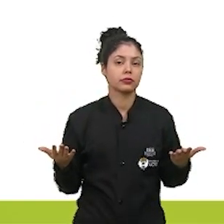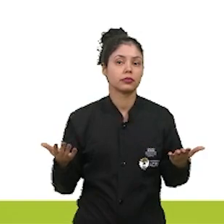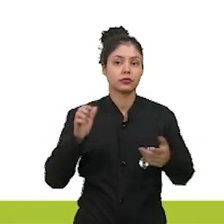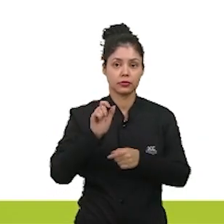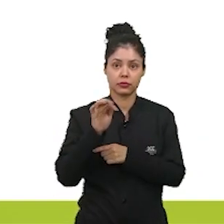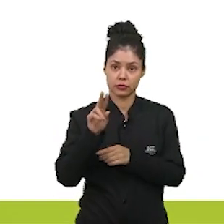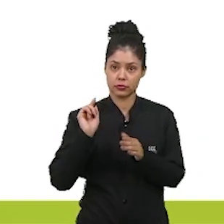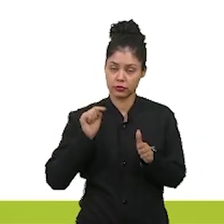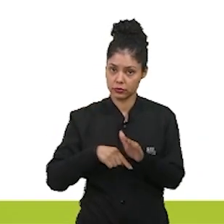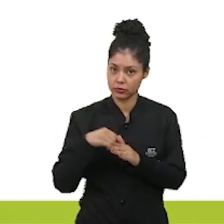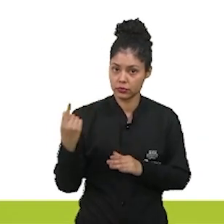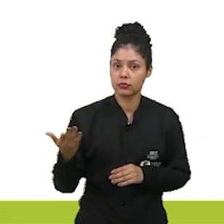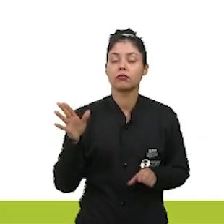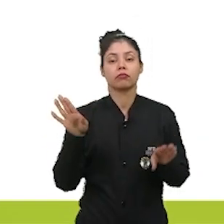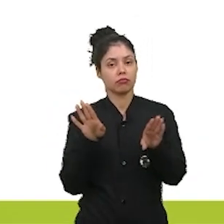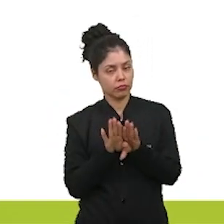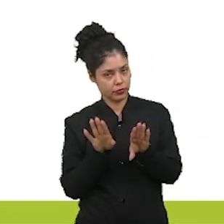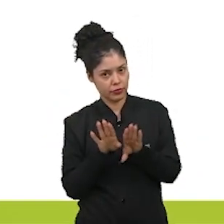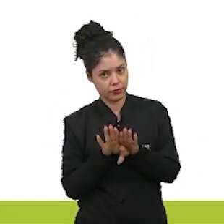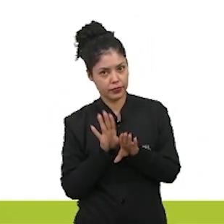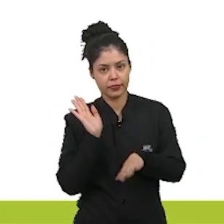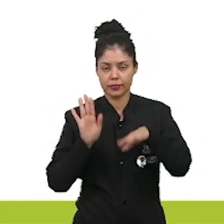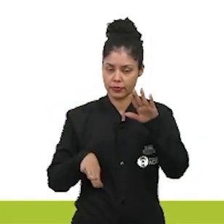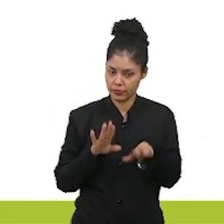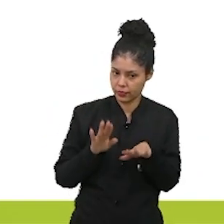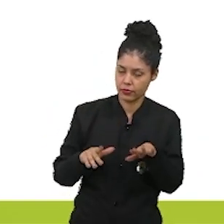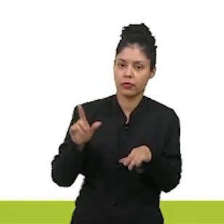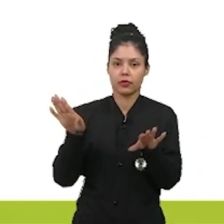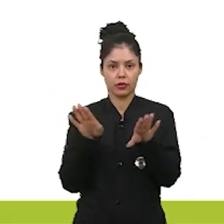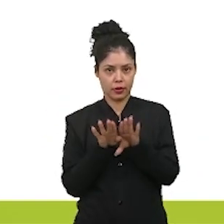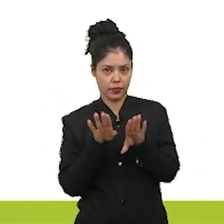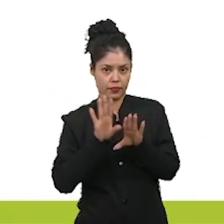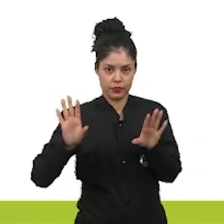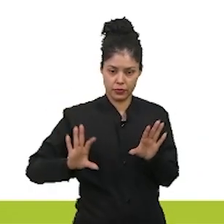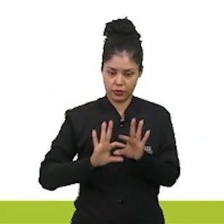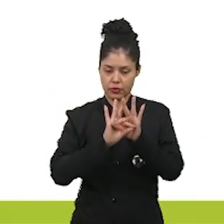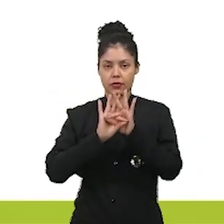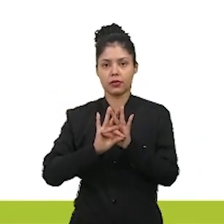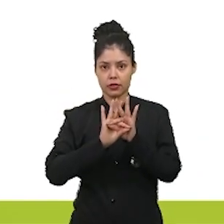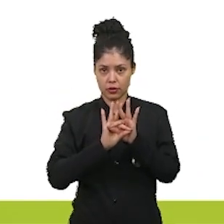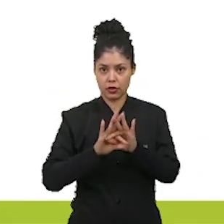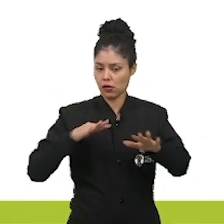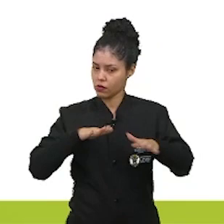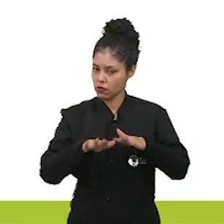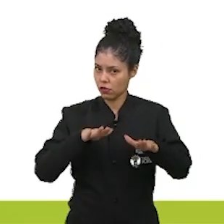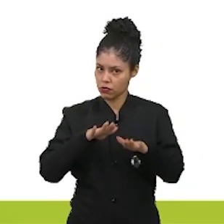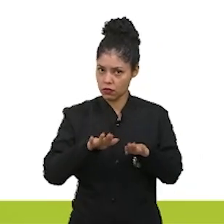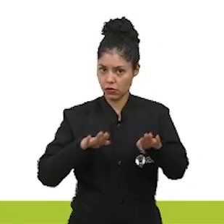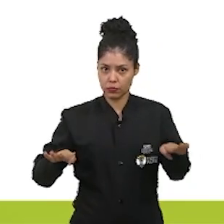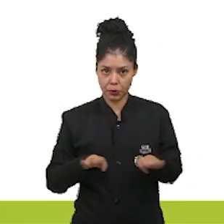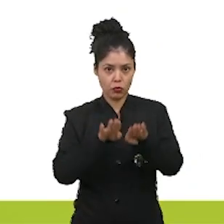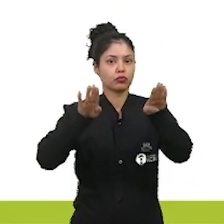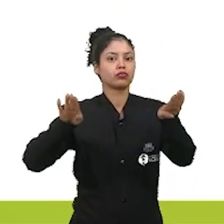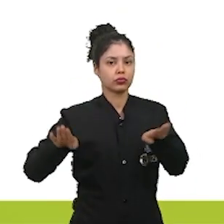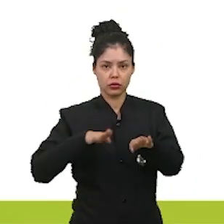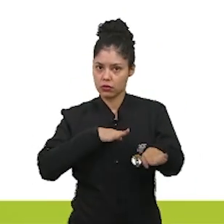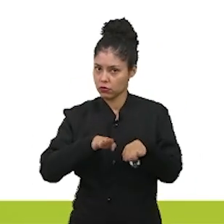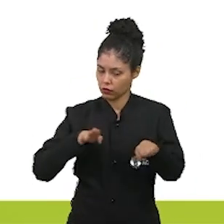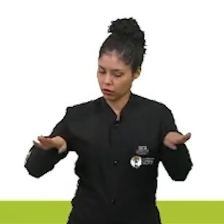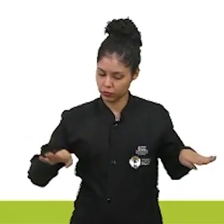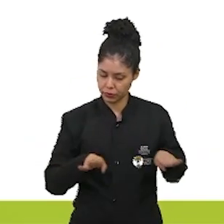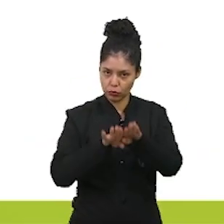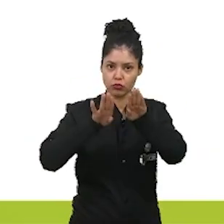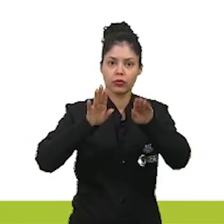agente interno aí? Também agentes, muitas das vezes, agentes internos ligados ao tectonismo, abalos sísmicos, mas não presentes,